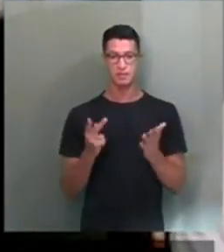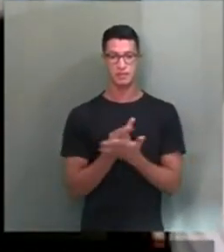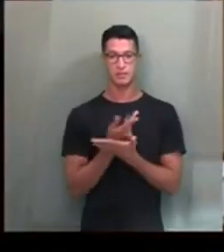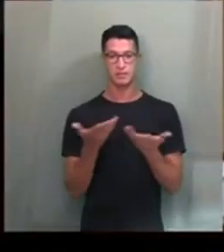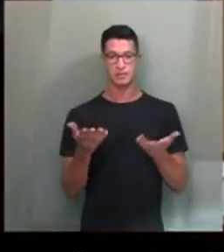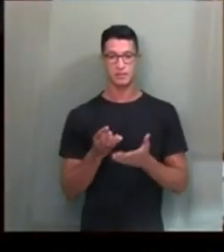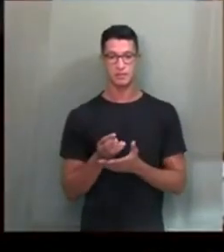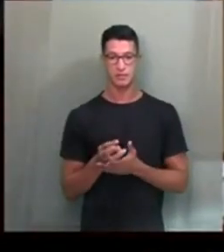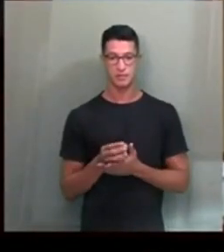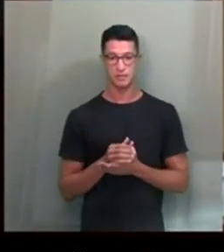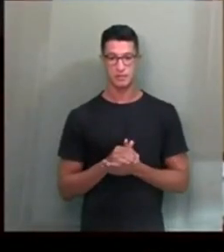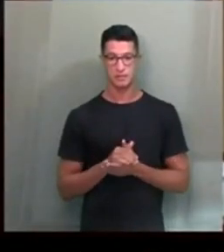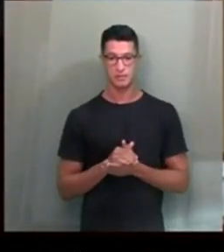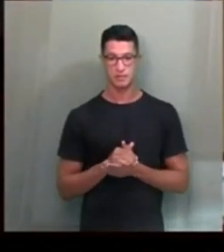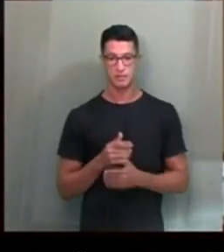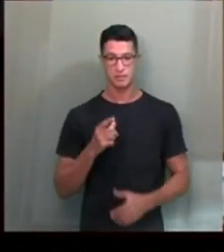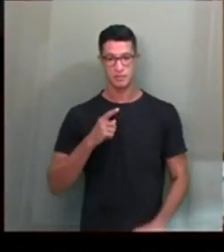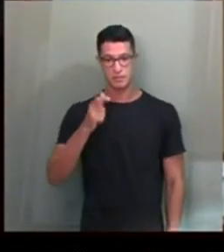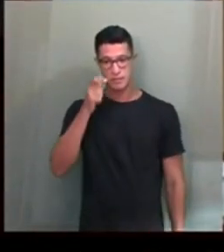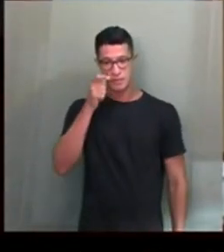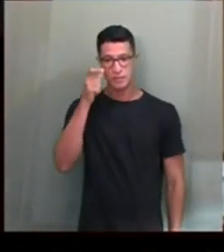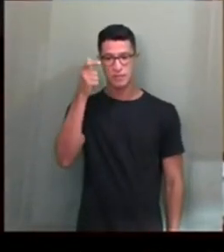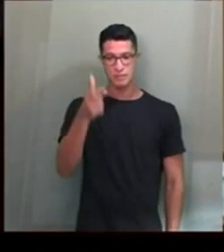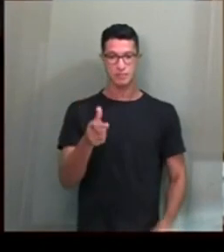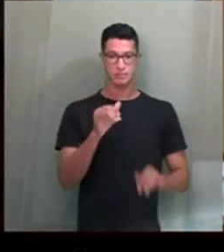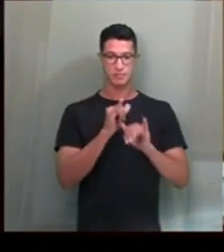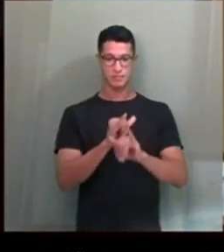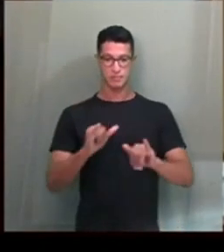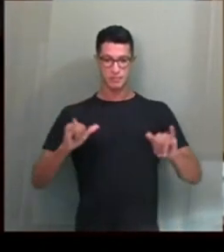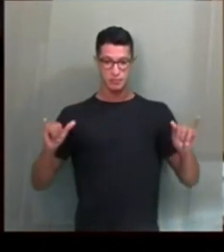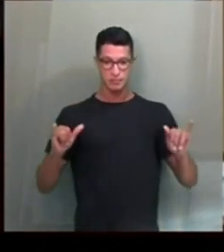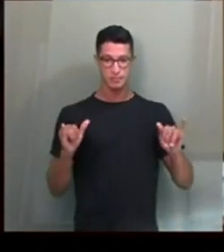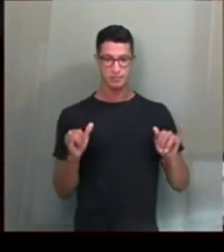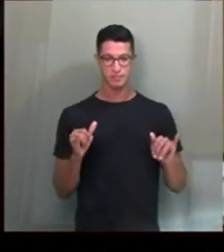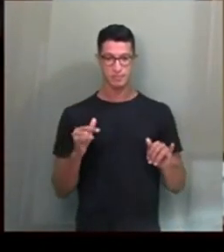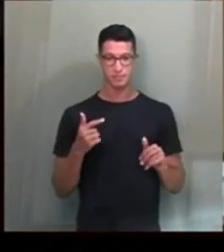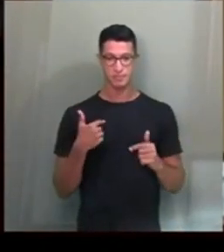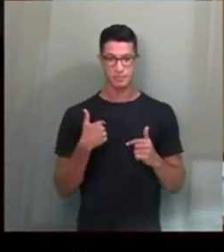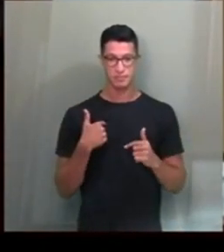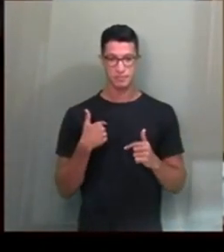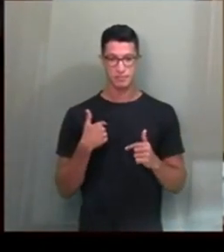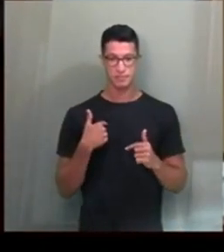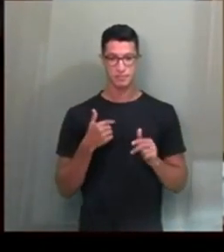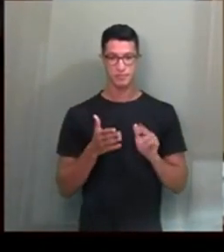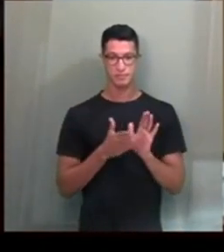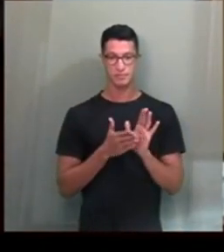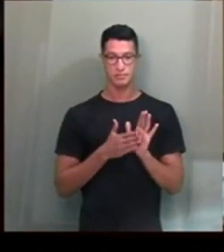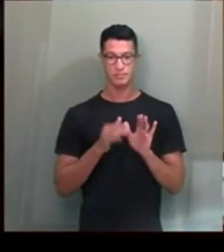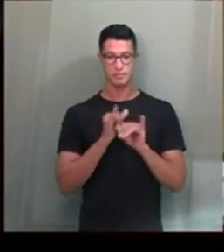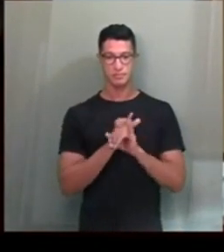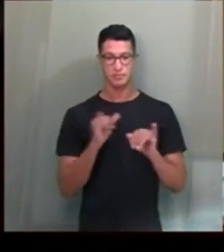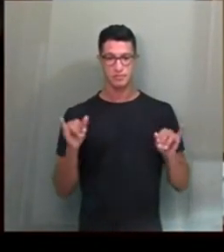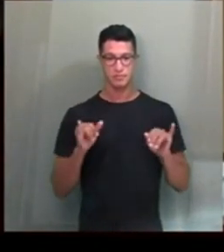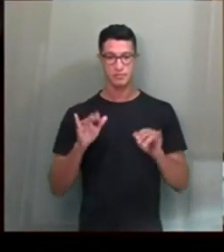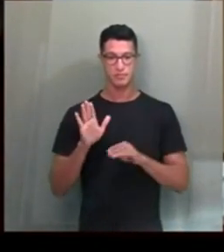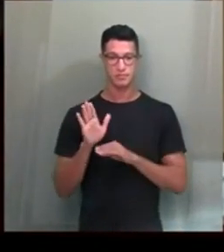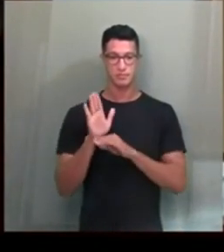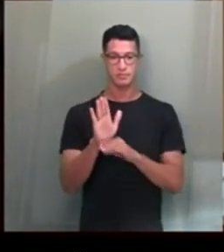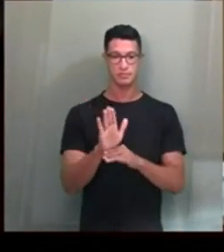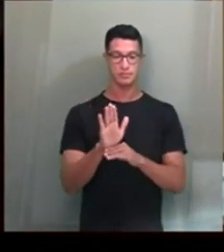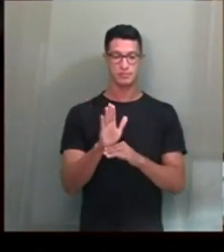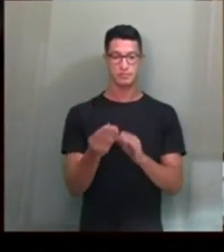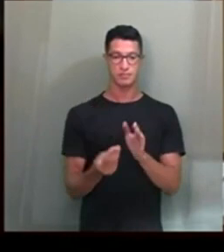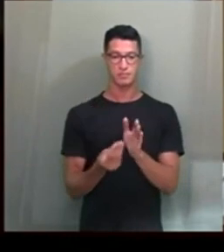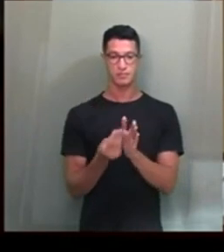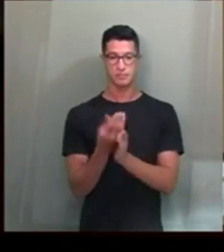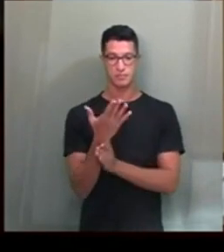Eu sempre fui muito interessado na questão da divulgação. E eu apoiei, ajudei a criar essa agência do Senado